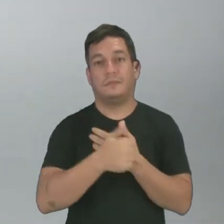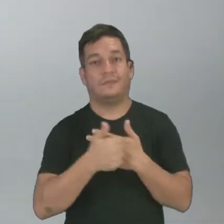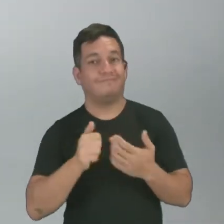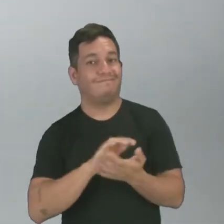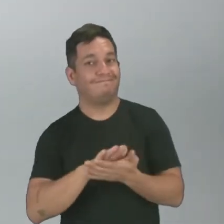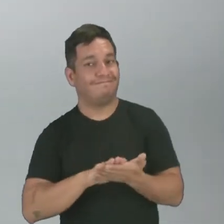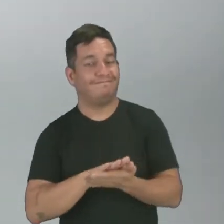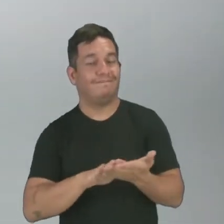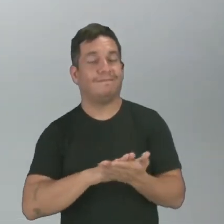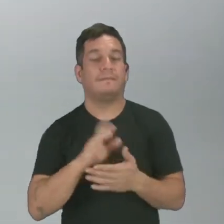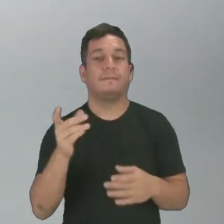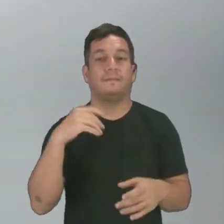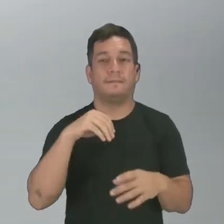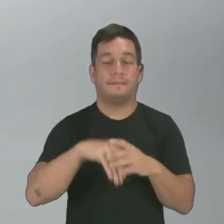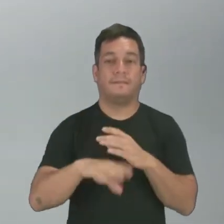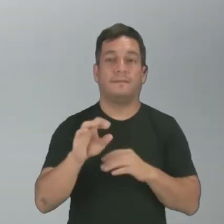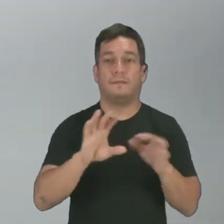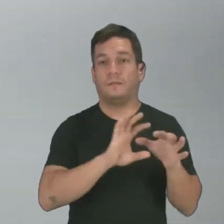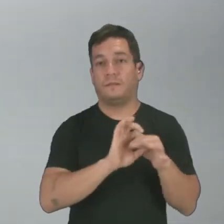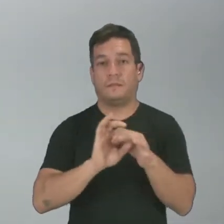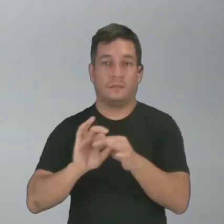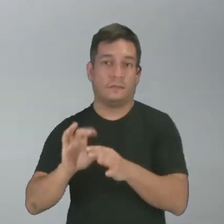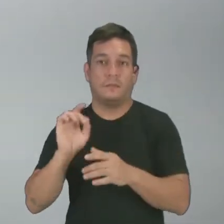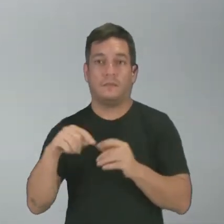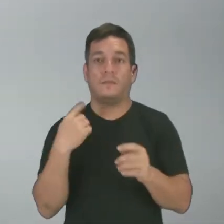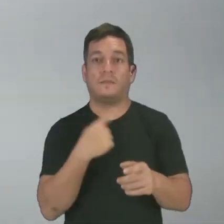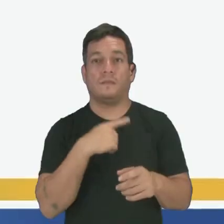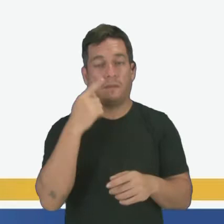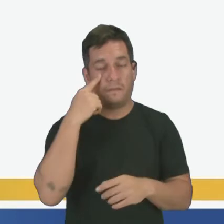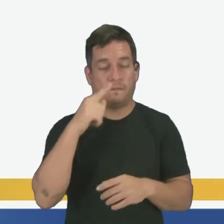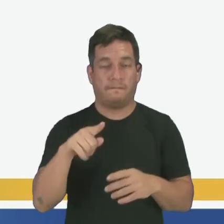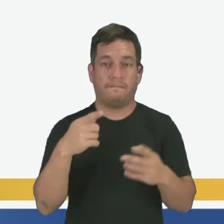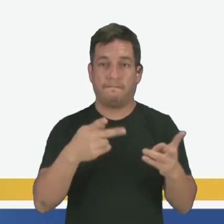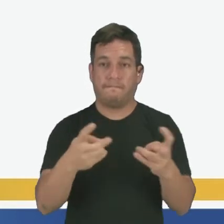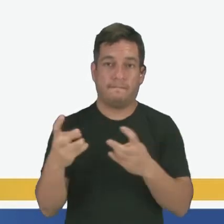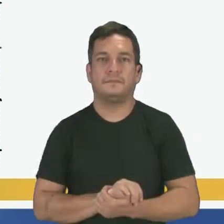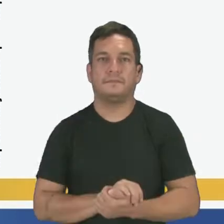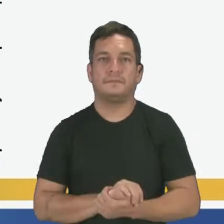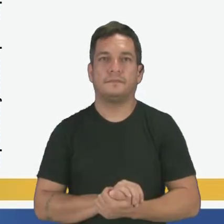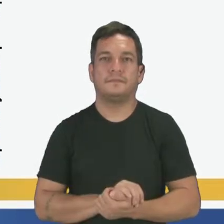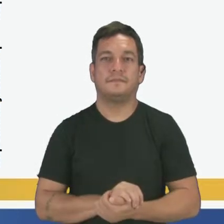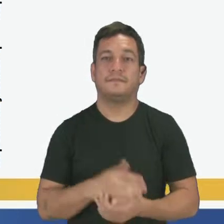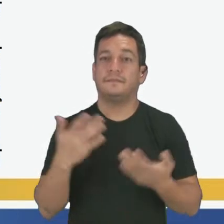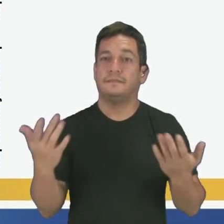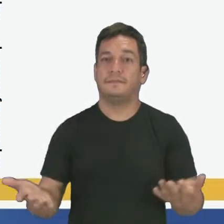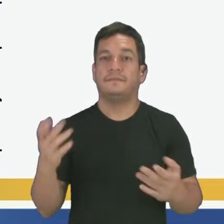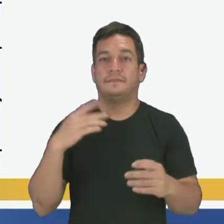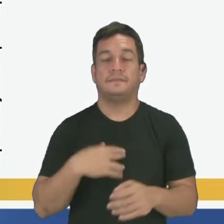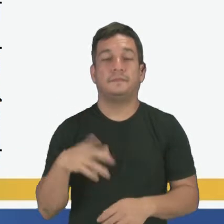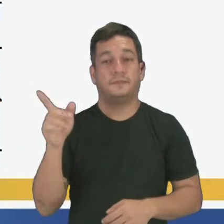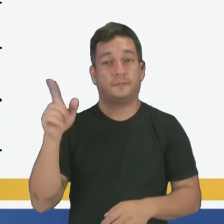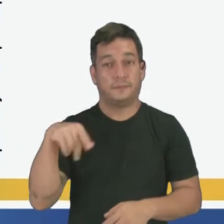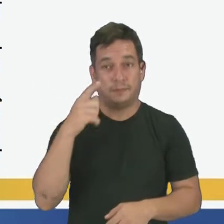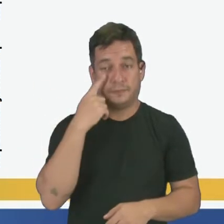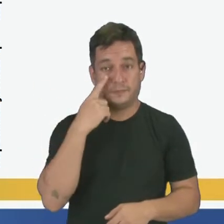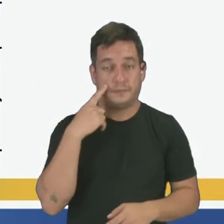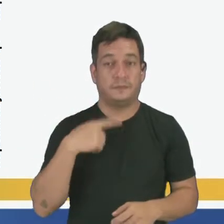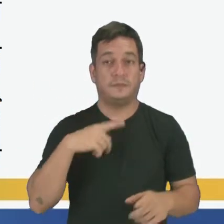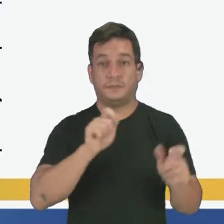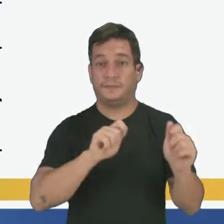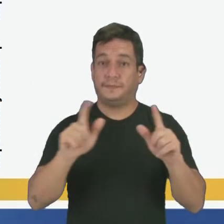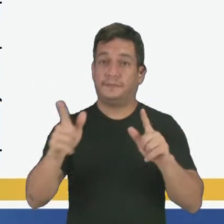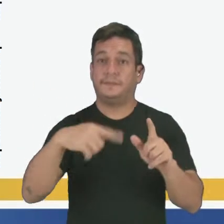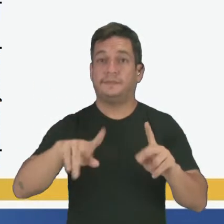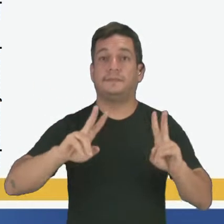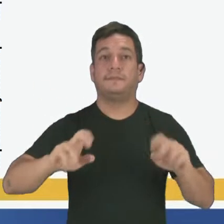é imoral. Então, dentro dessa contextualização nós vamos estar vendo. Tudo bem? Então, pessoal, dentro desse slide